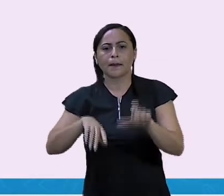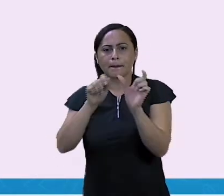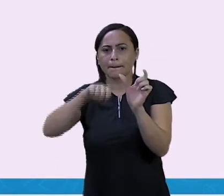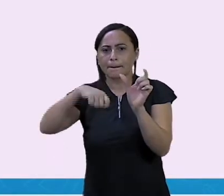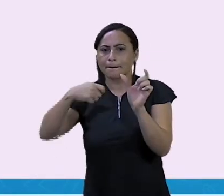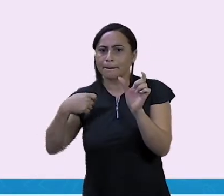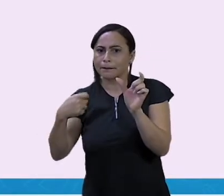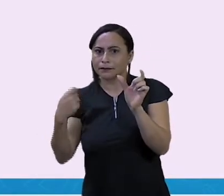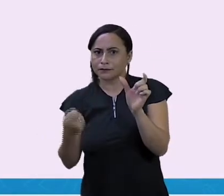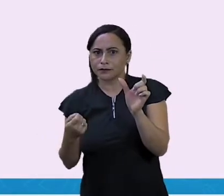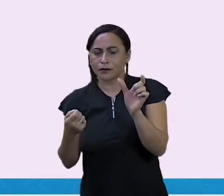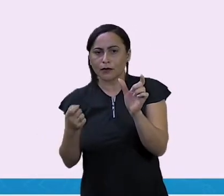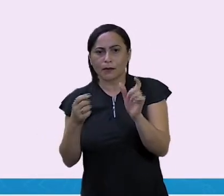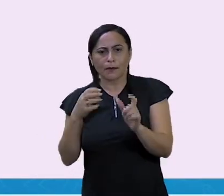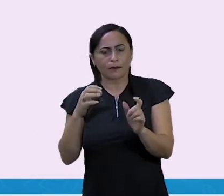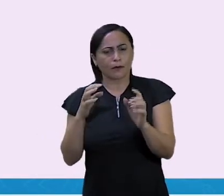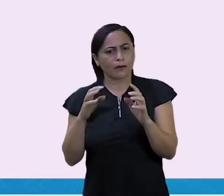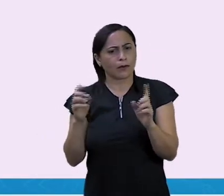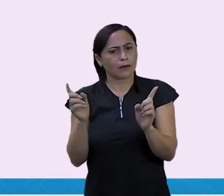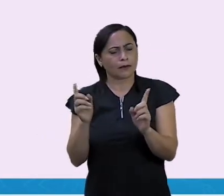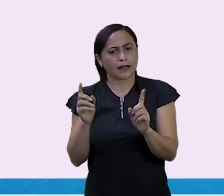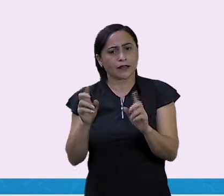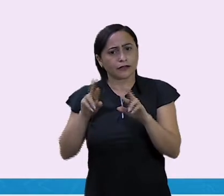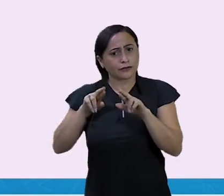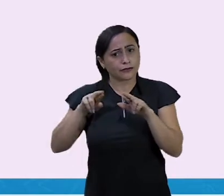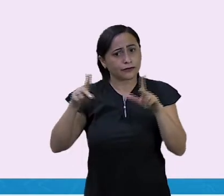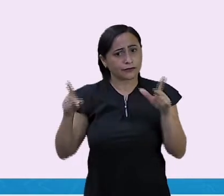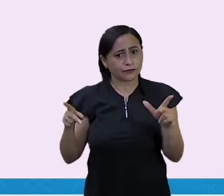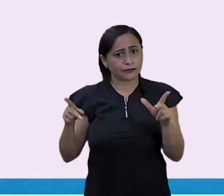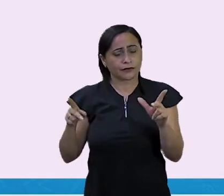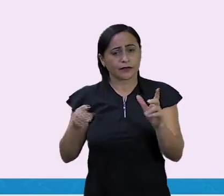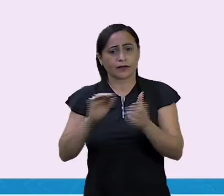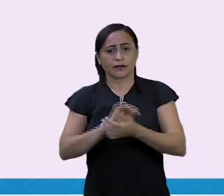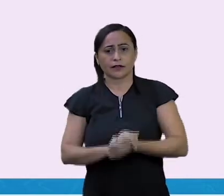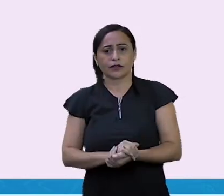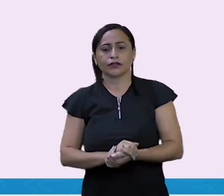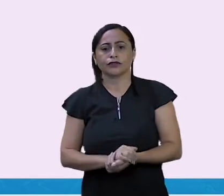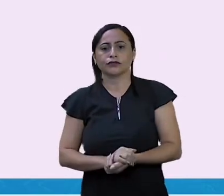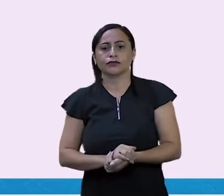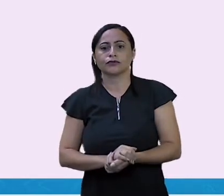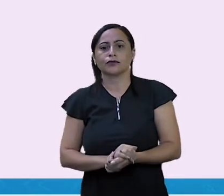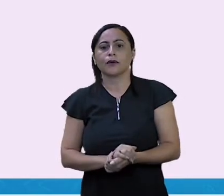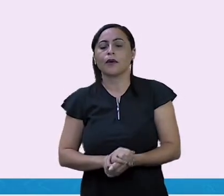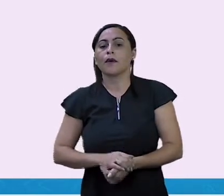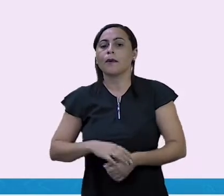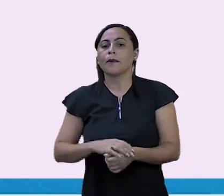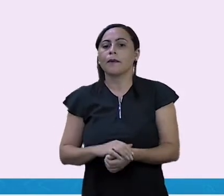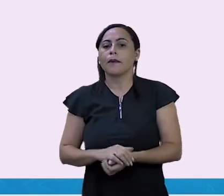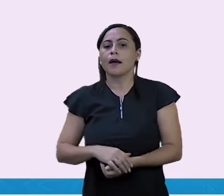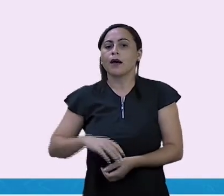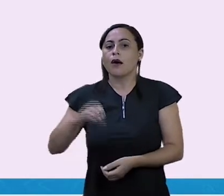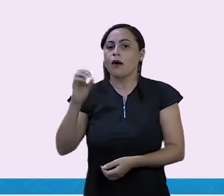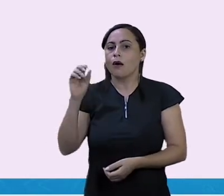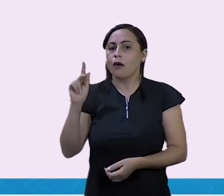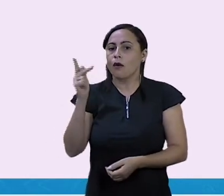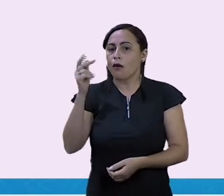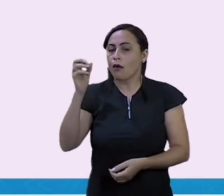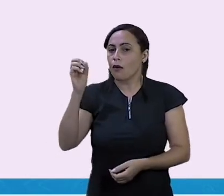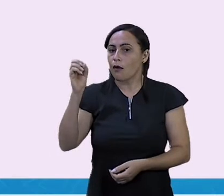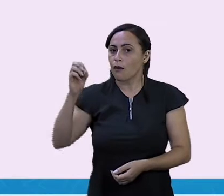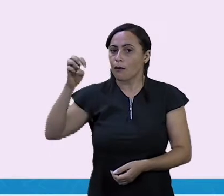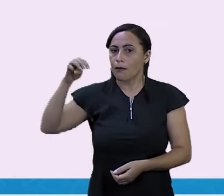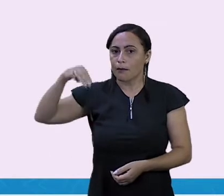com a homonímia, fenômeno da semântica que estuda 2 ou mais palavras